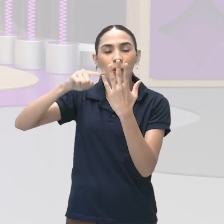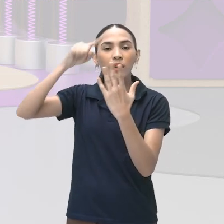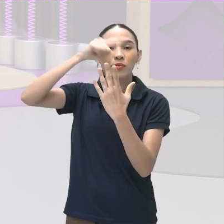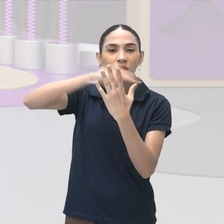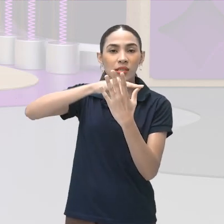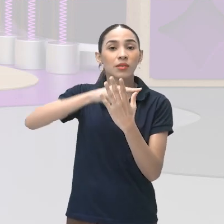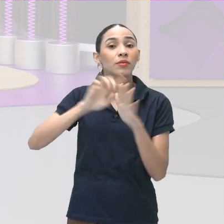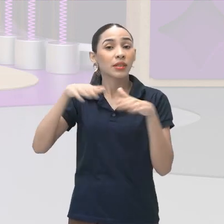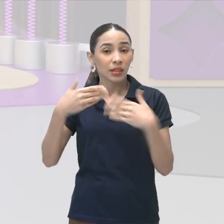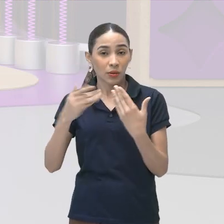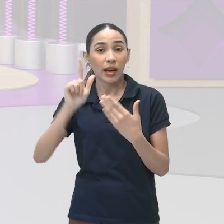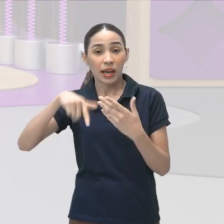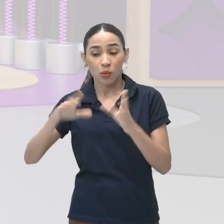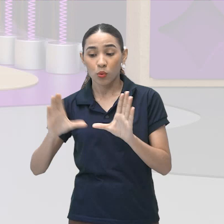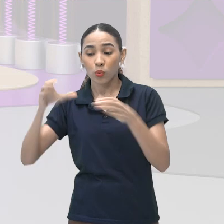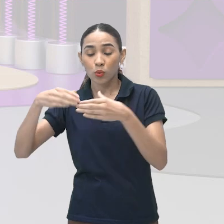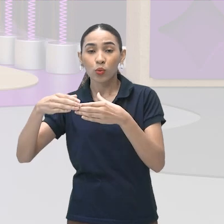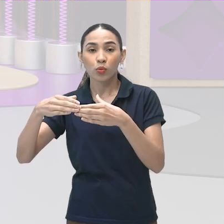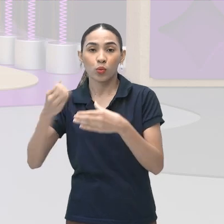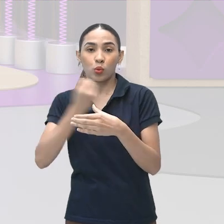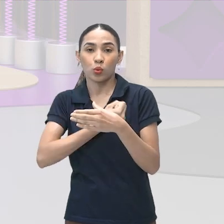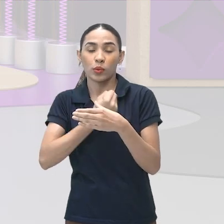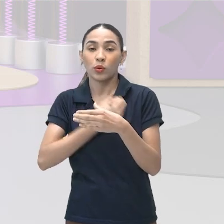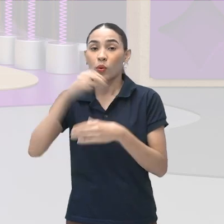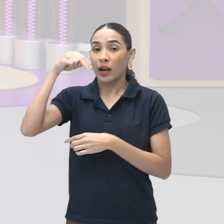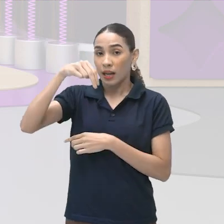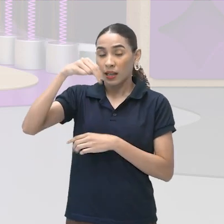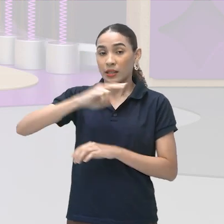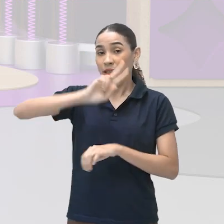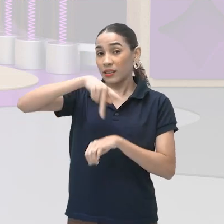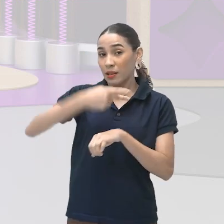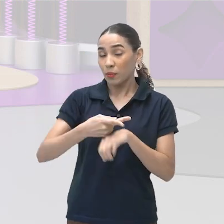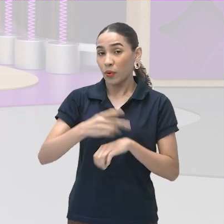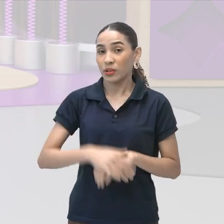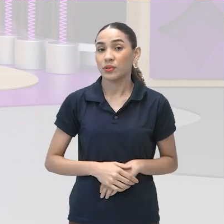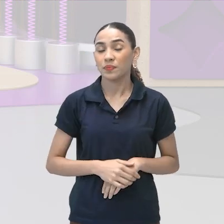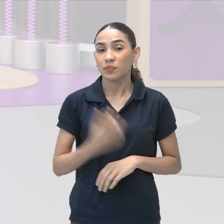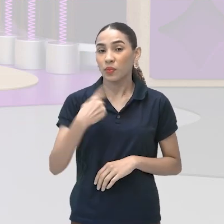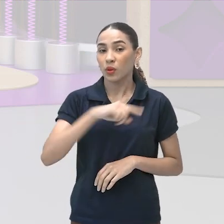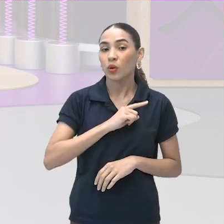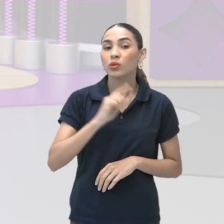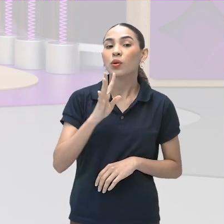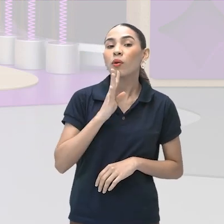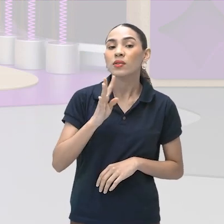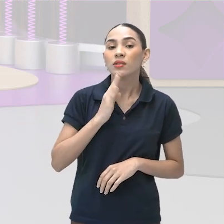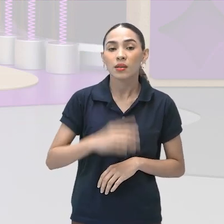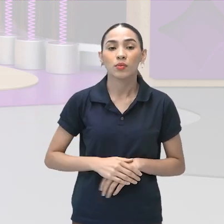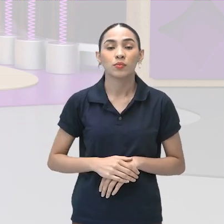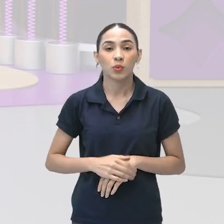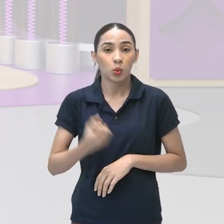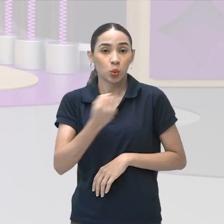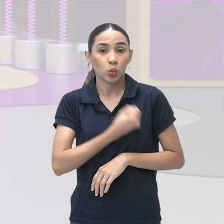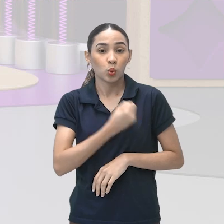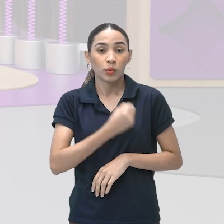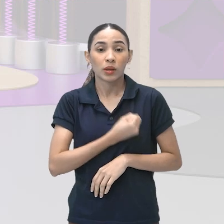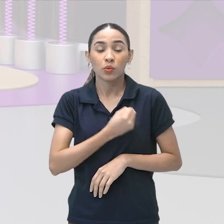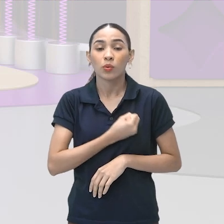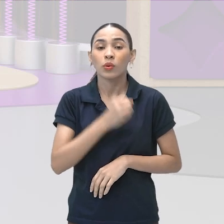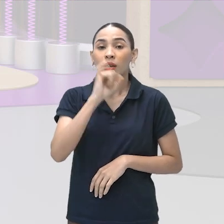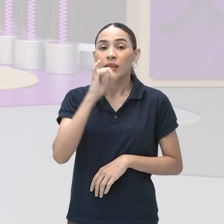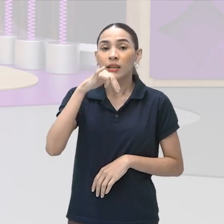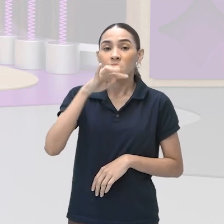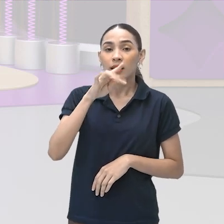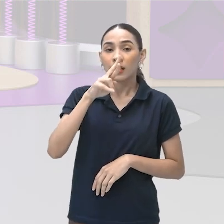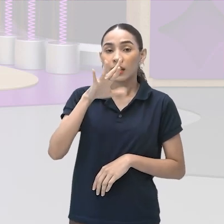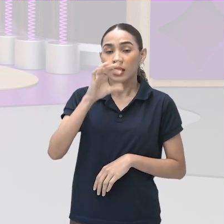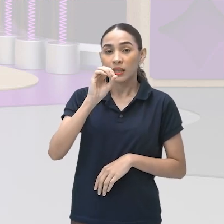são formados por números naturais. Depois desse conjunto, nós conhecemos o conjunto dos números inteiros, né?